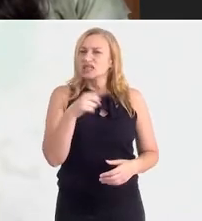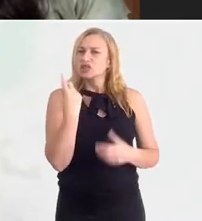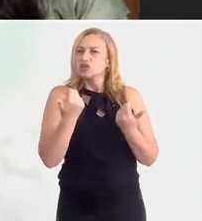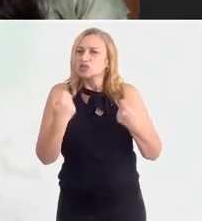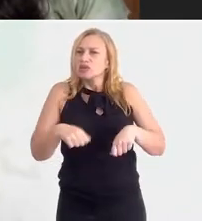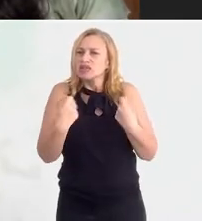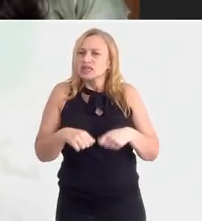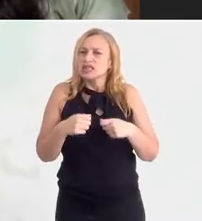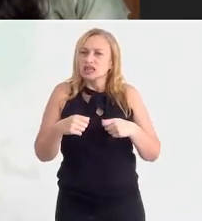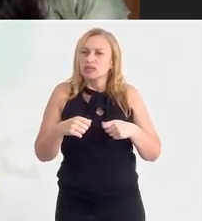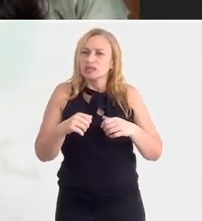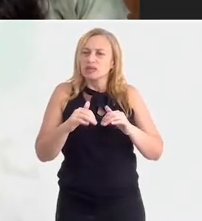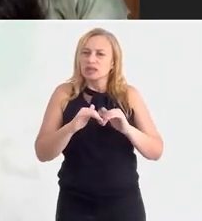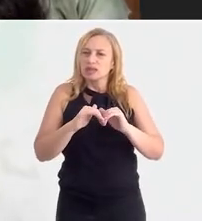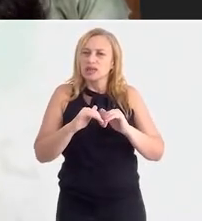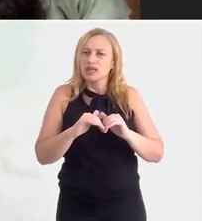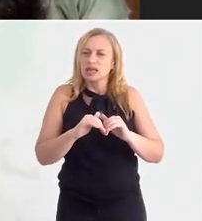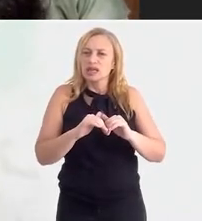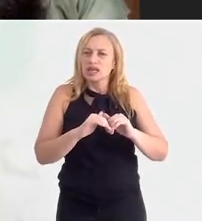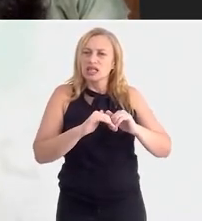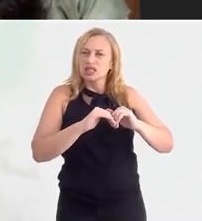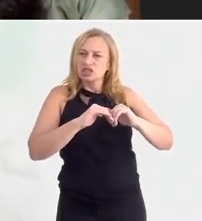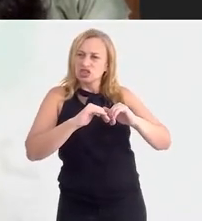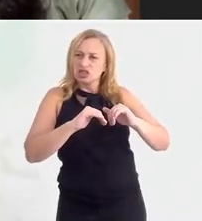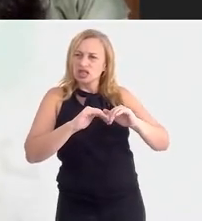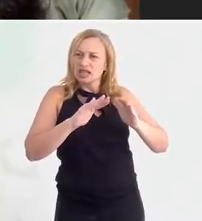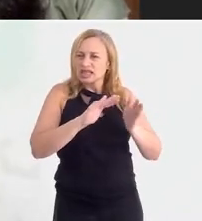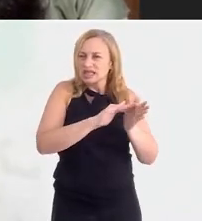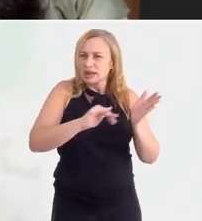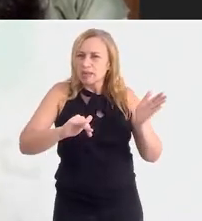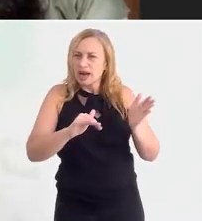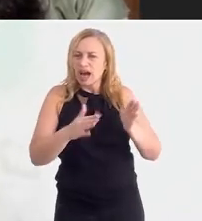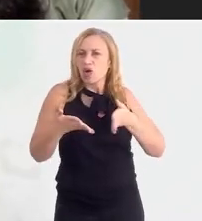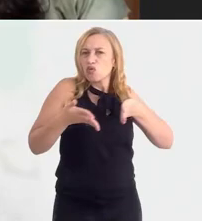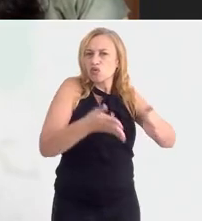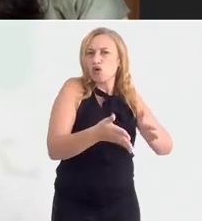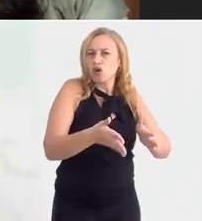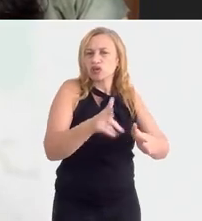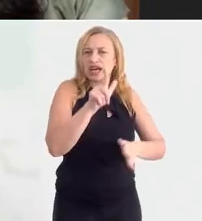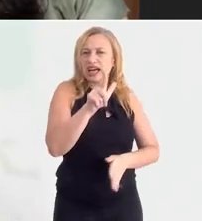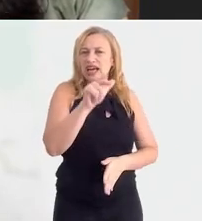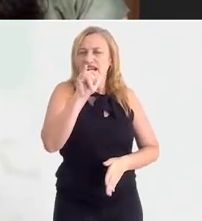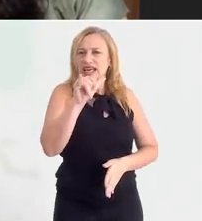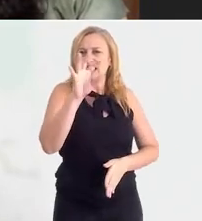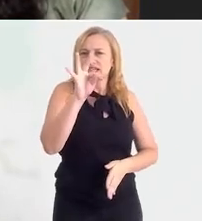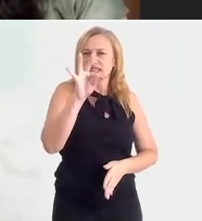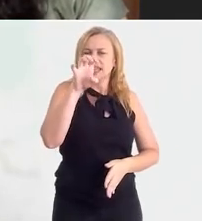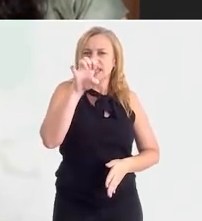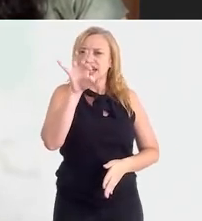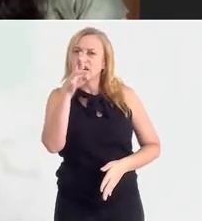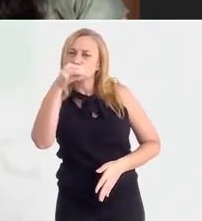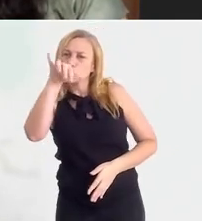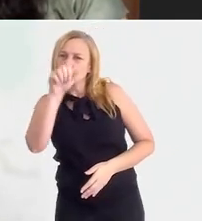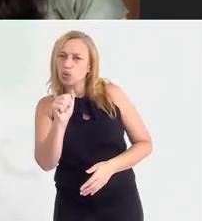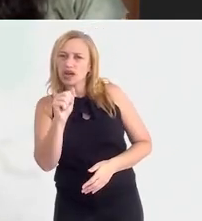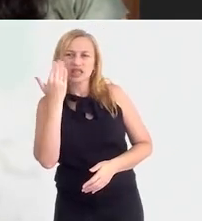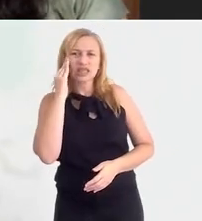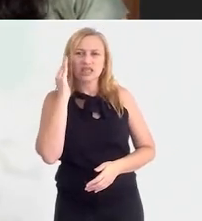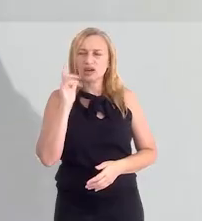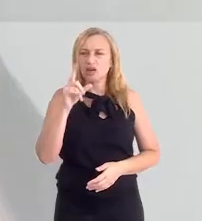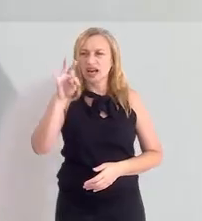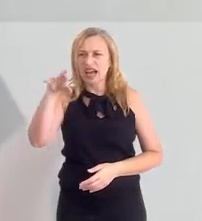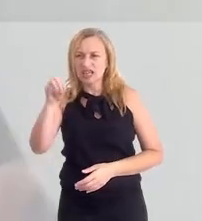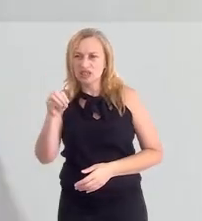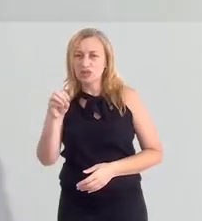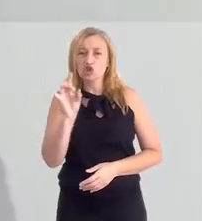precisamos deslocar o foco da literatura. Se nós entendemos literatura como algo solene, clássico,